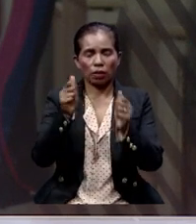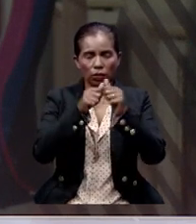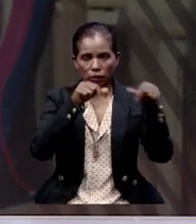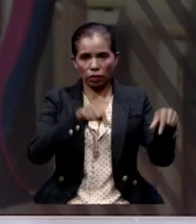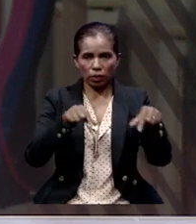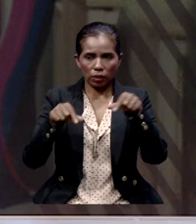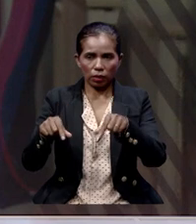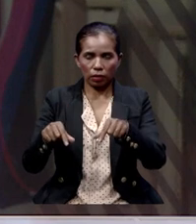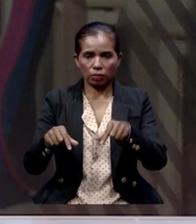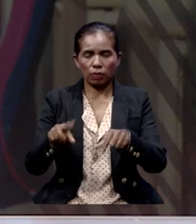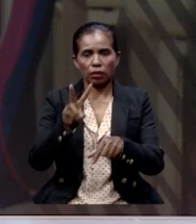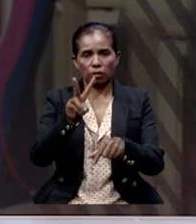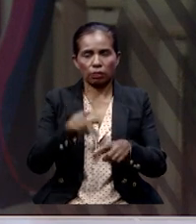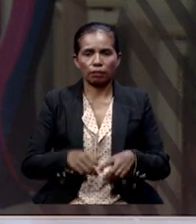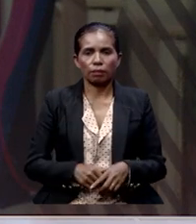deficiência dupla.